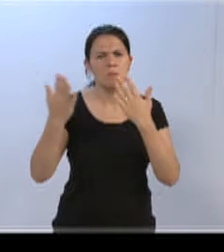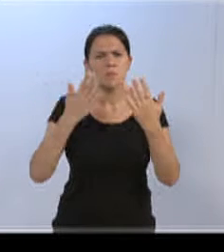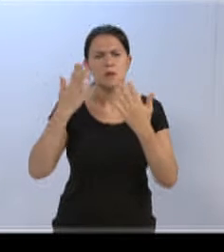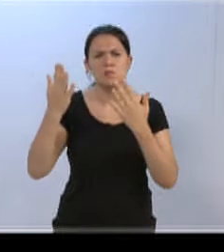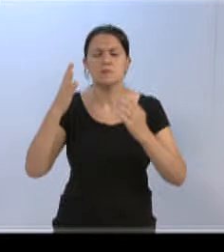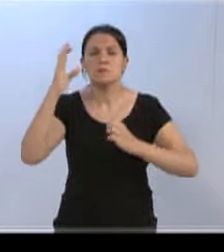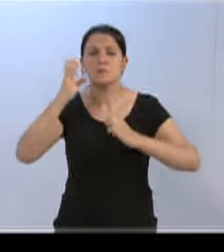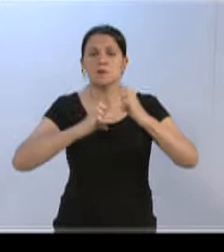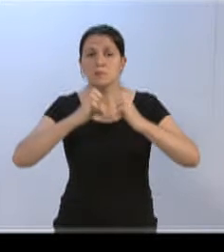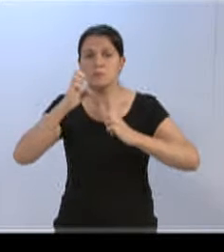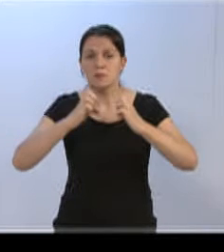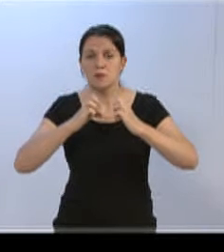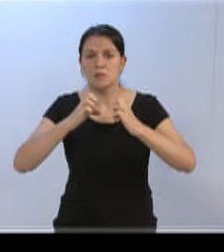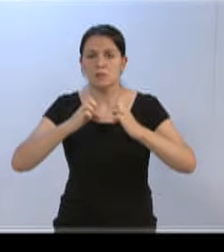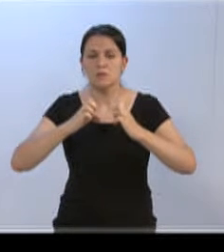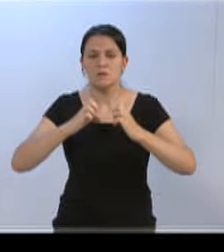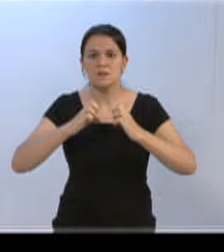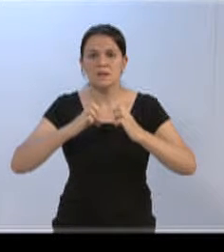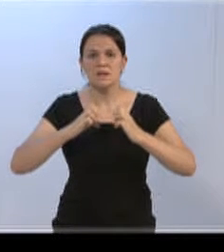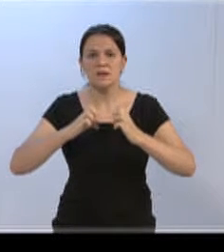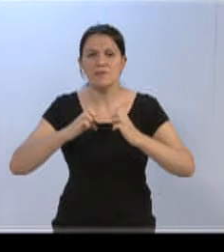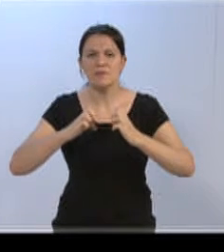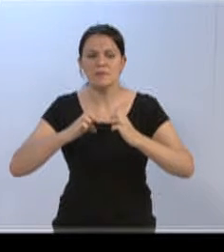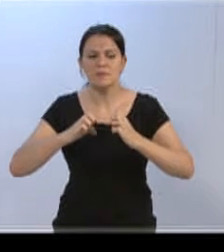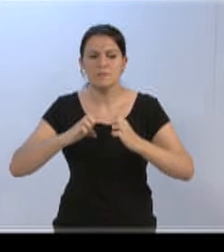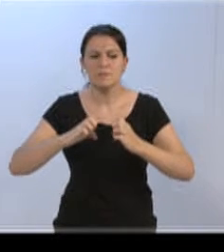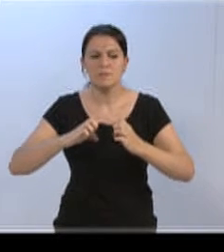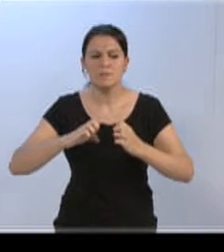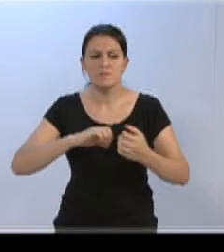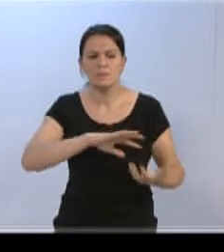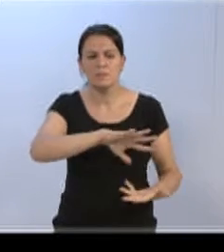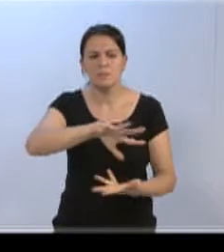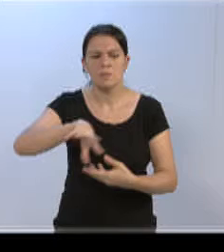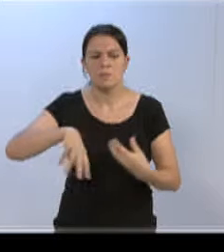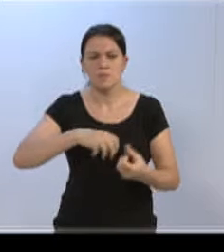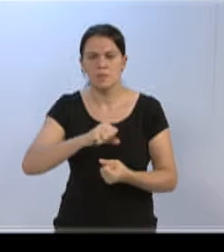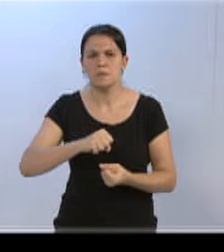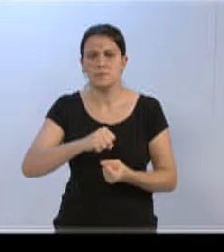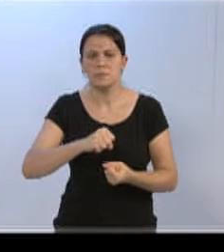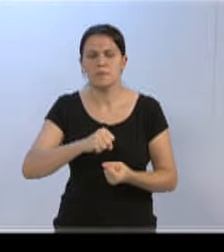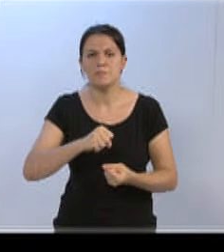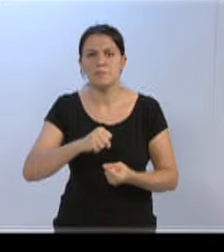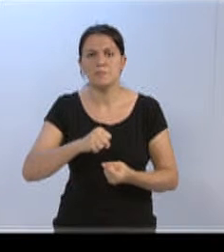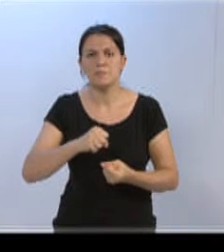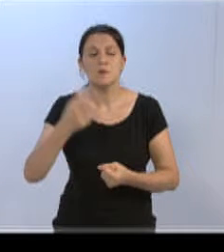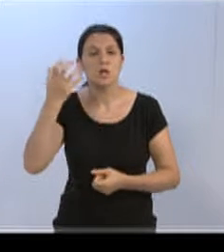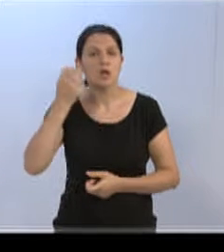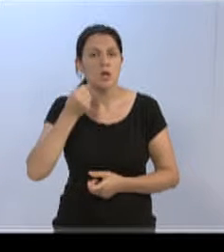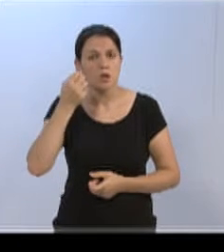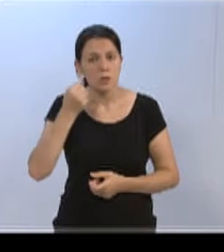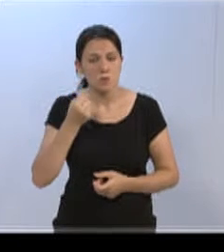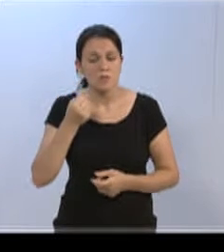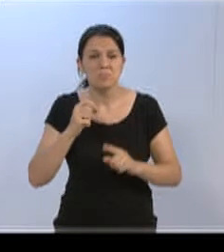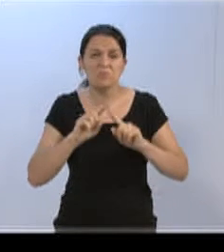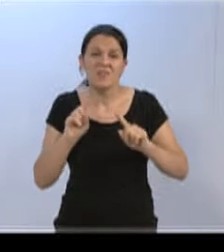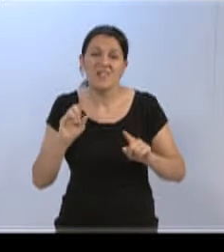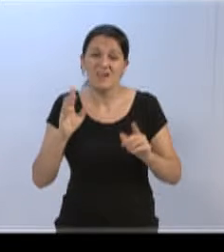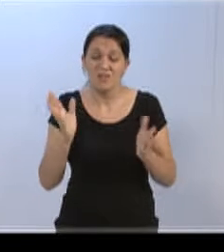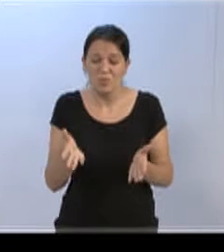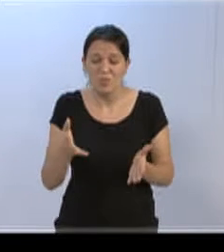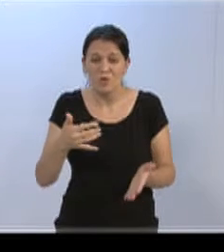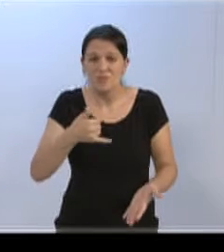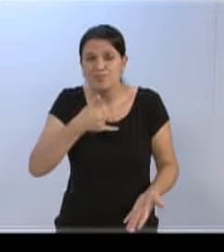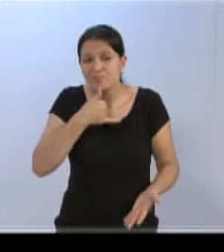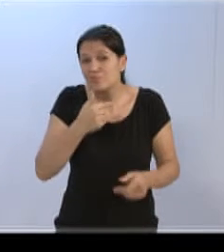de uma empresa sustentável, ou seja, de uma empresa que gera e visa lucro, para, infelizmente, a situação atual da